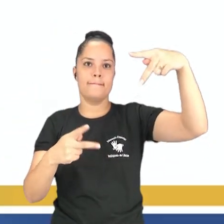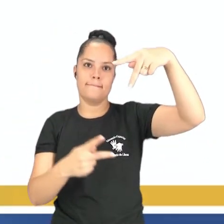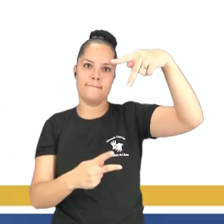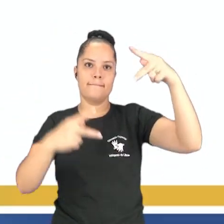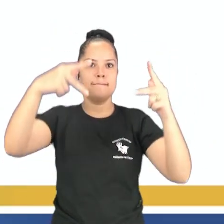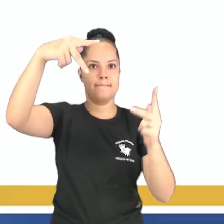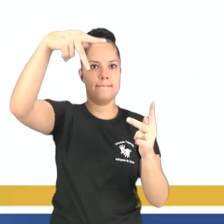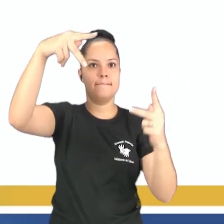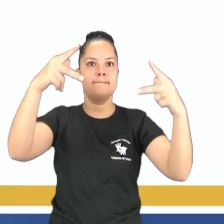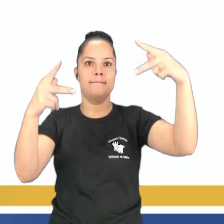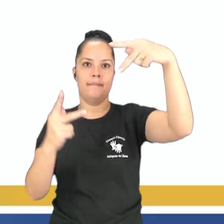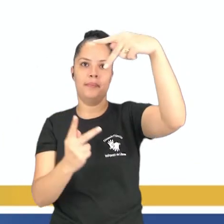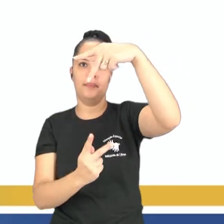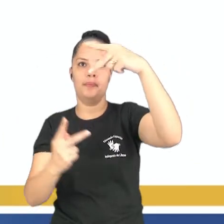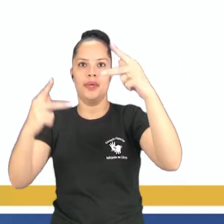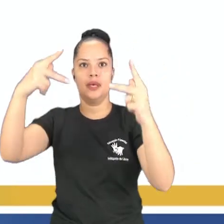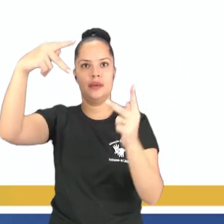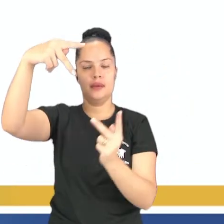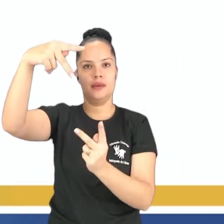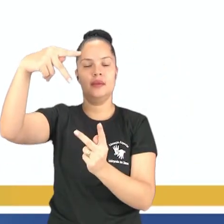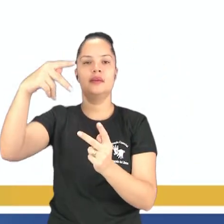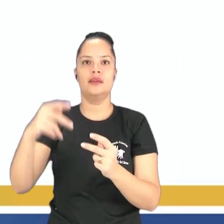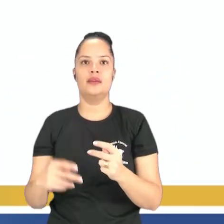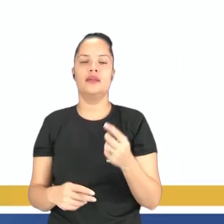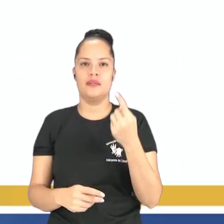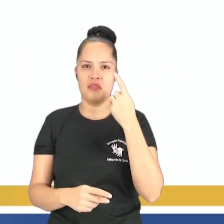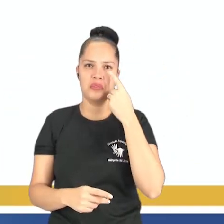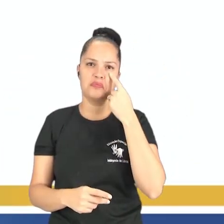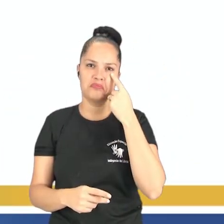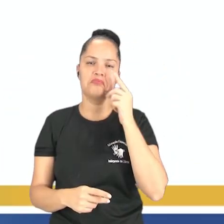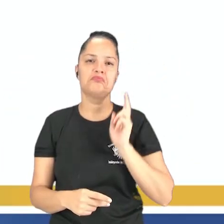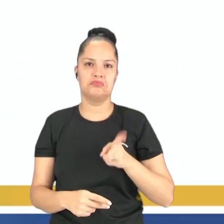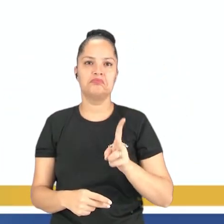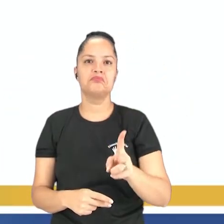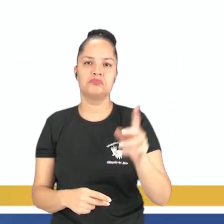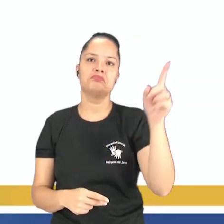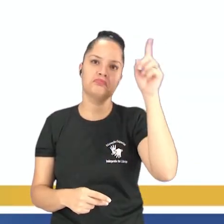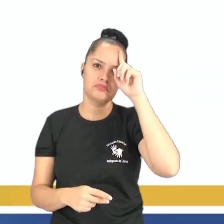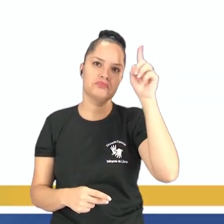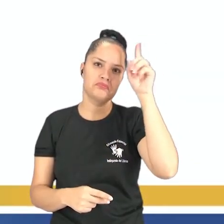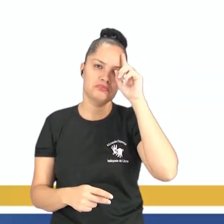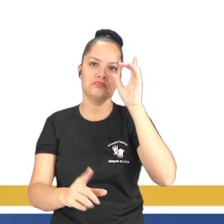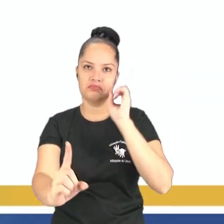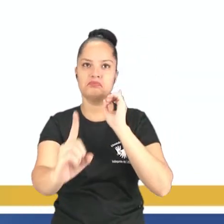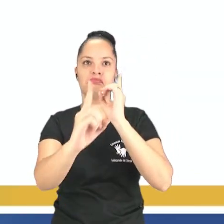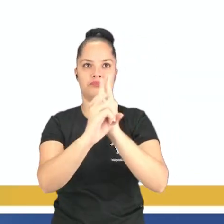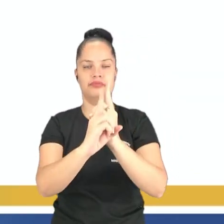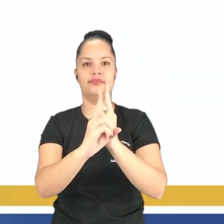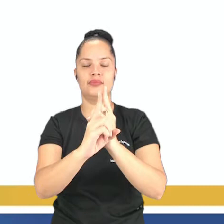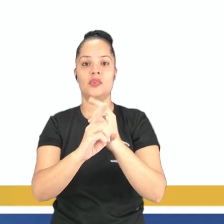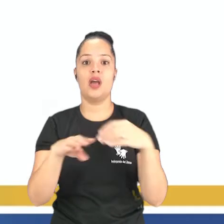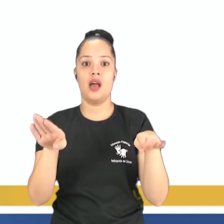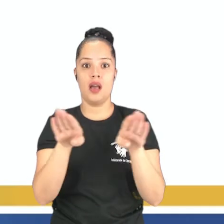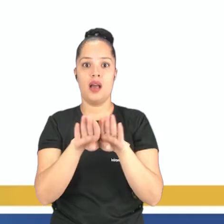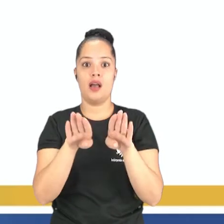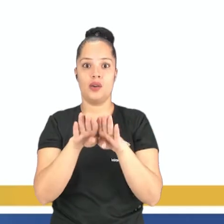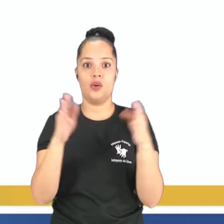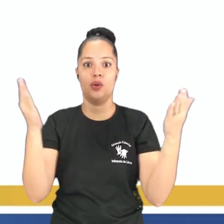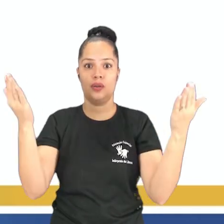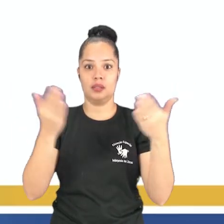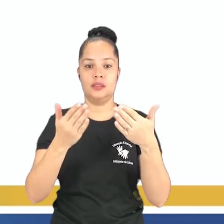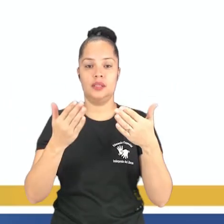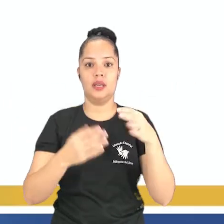Muito bem, então são figuras que vocês costumam ver, né, no dia a dia de vocês, certo? Agora falaremos